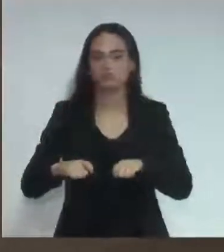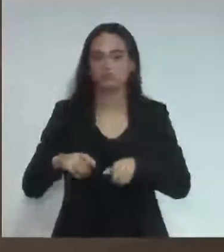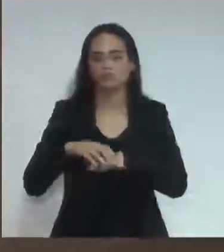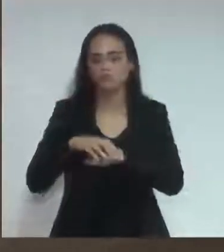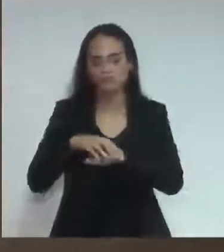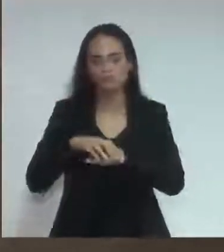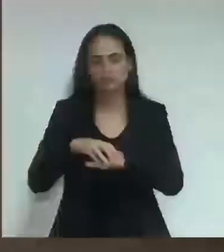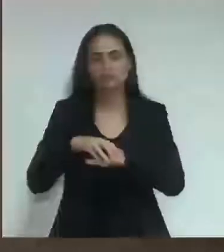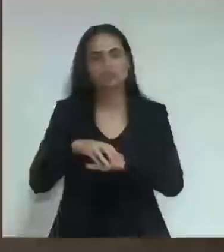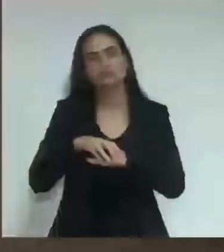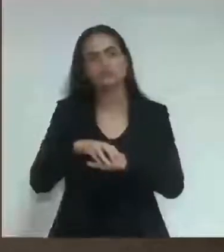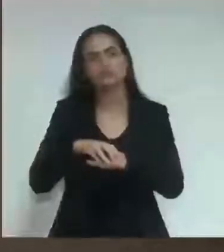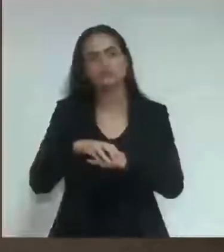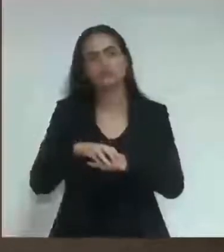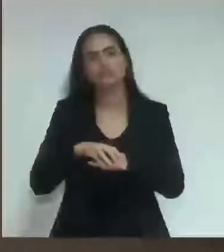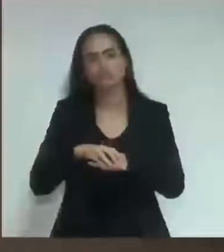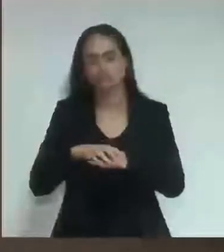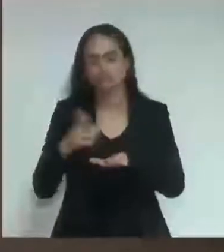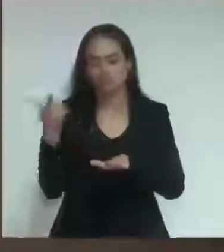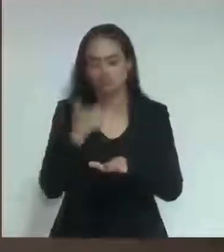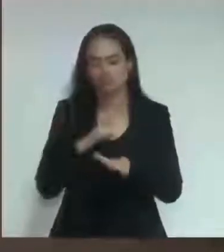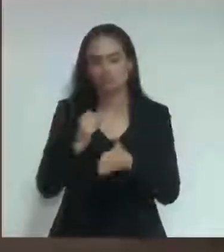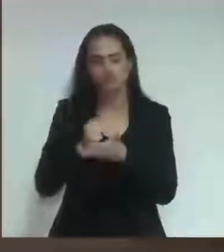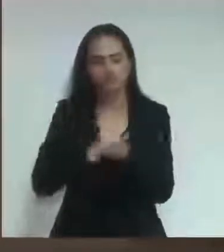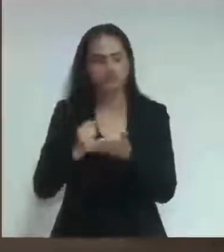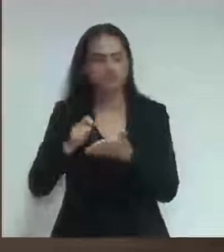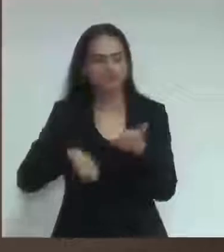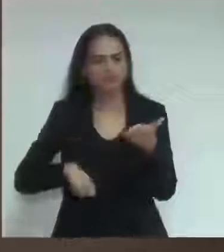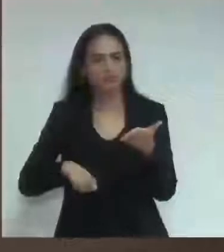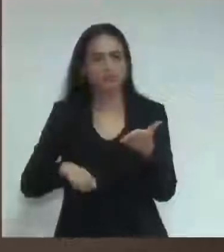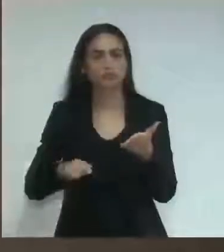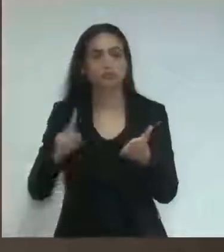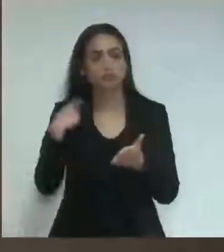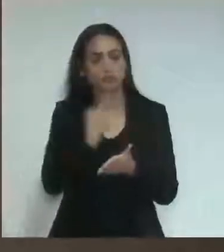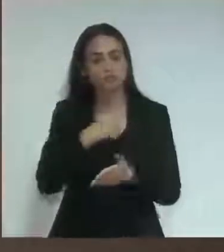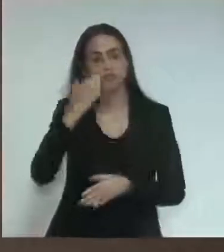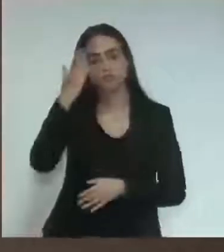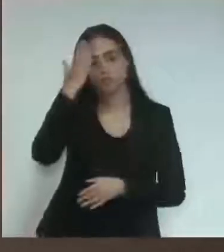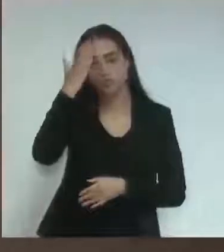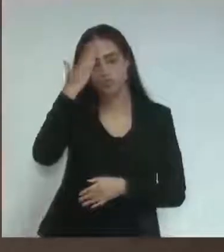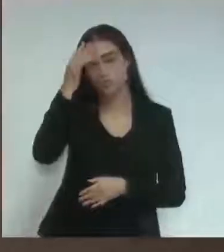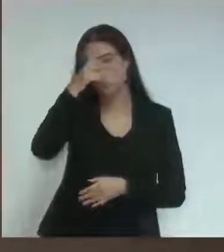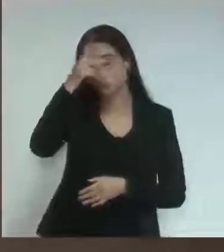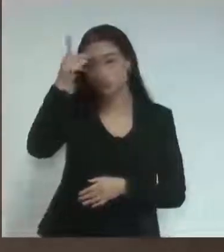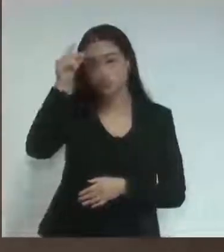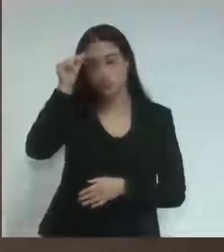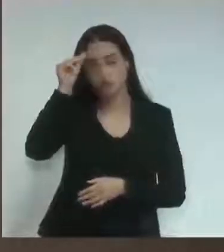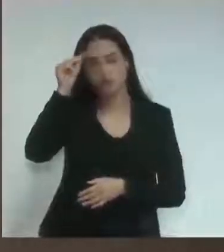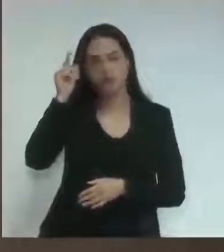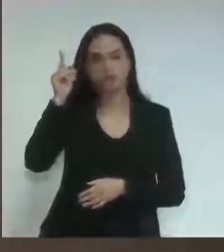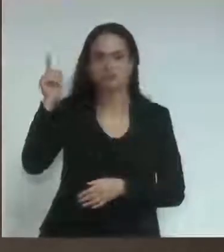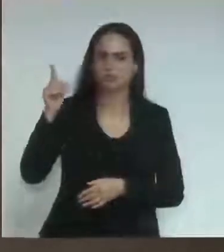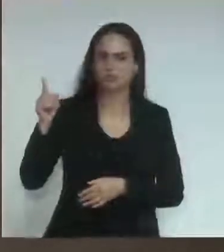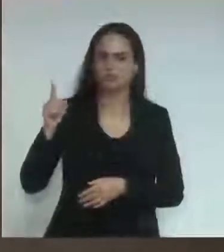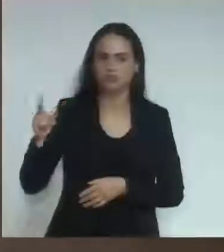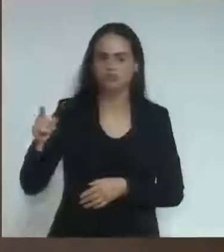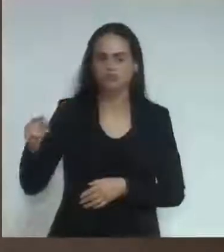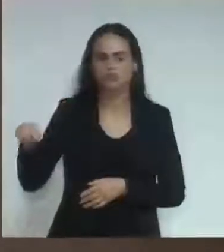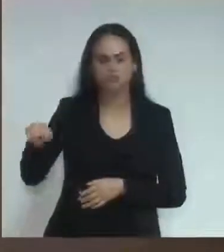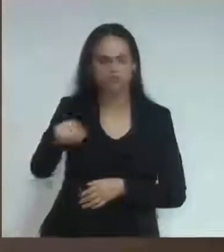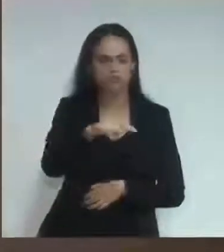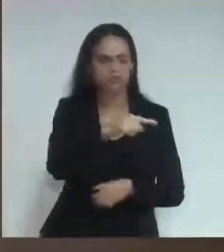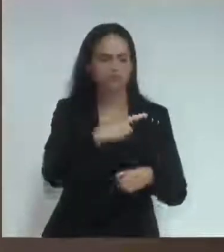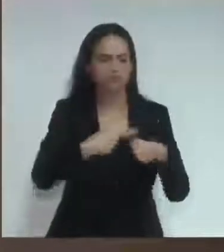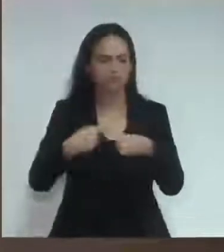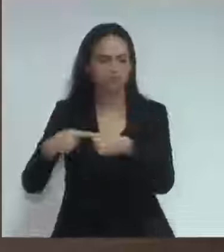público, quando a concessão de transporte público não é, todos sabemos que é feito dessa forma em quase todos os municípios, não é